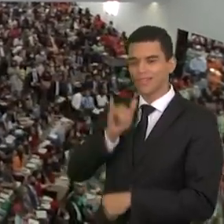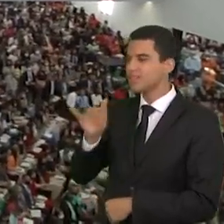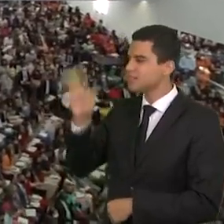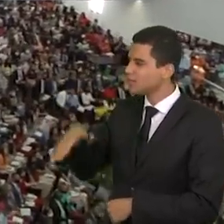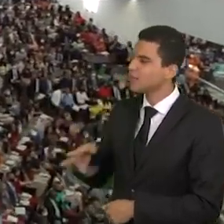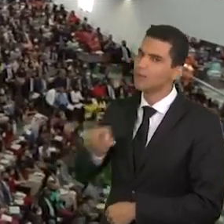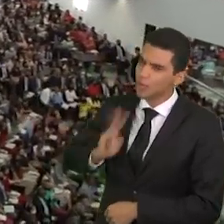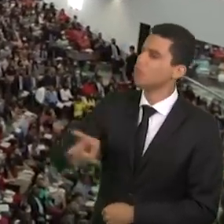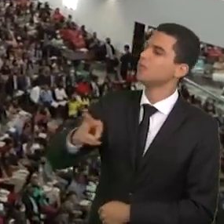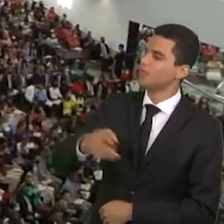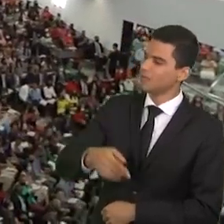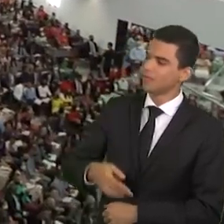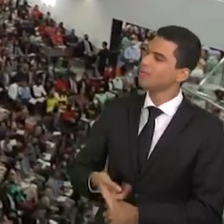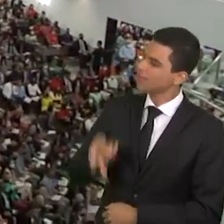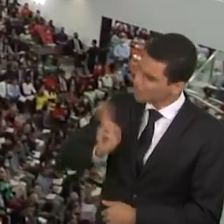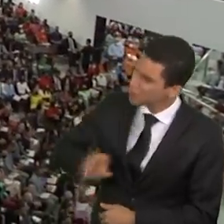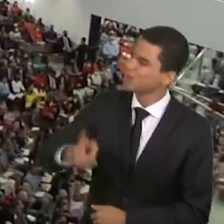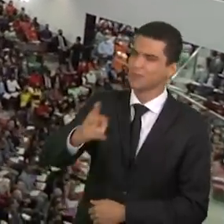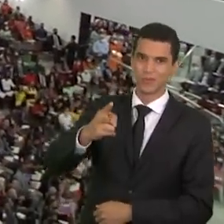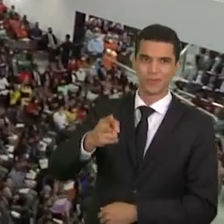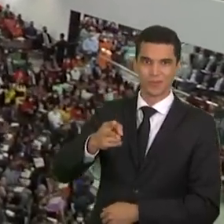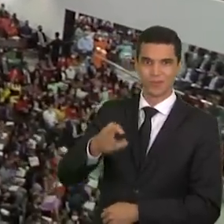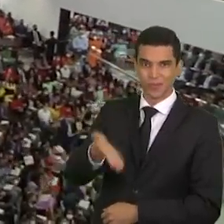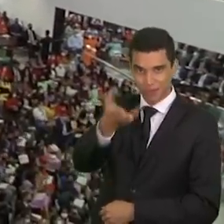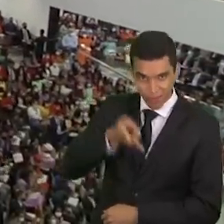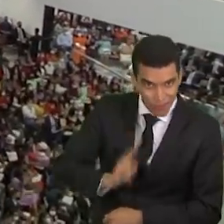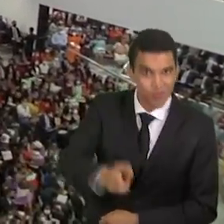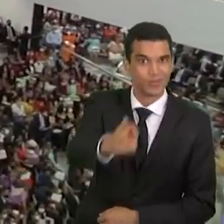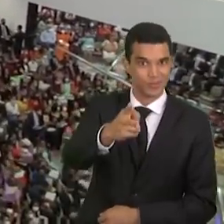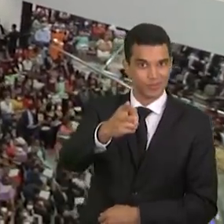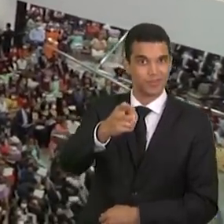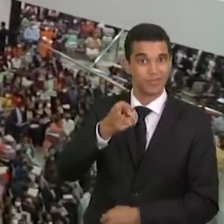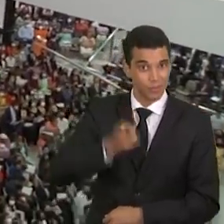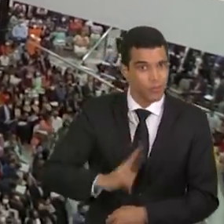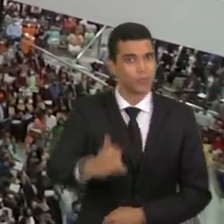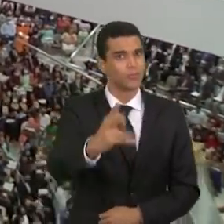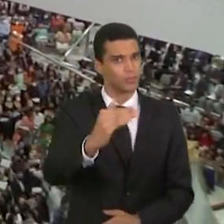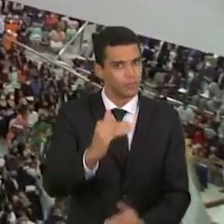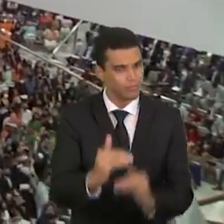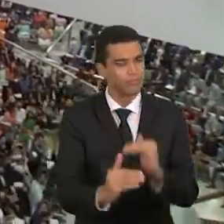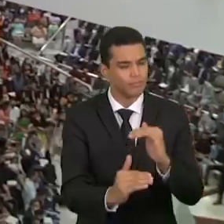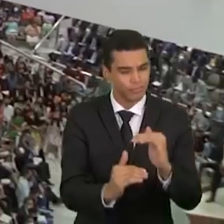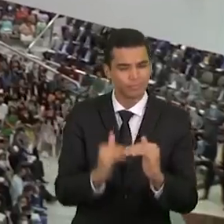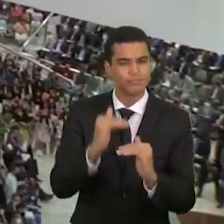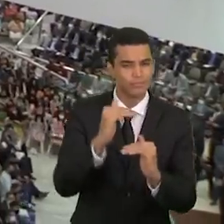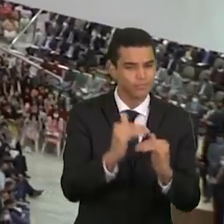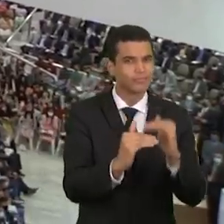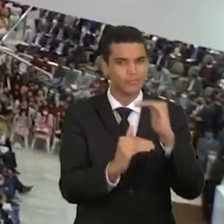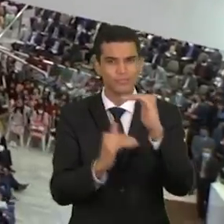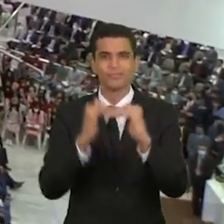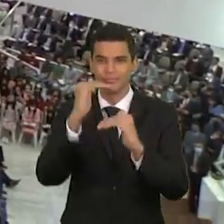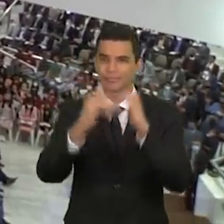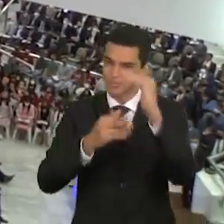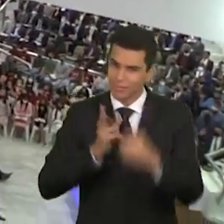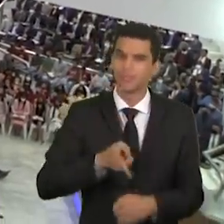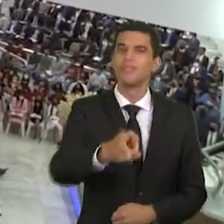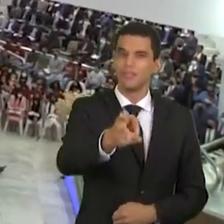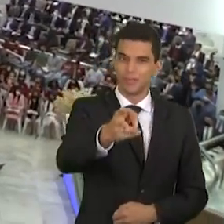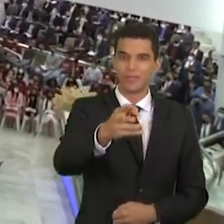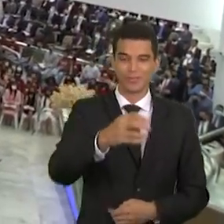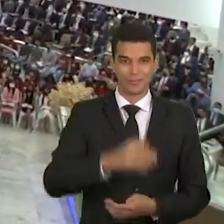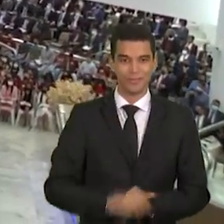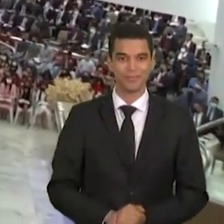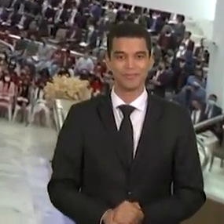Continua. Continua. Continua. Continua progredindo cada vez mais.